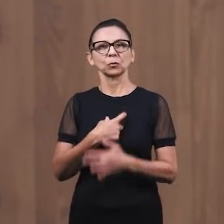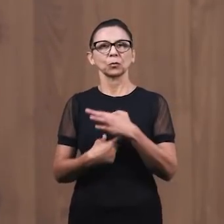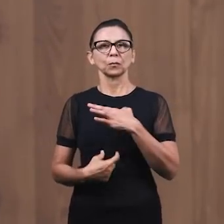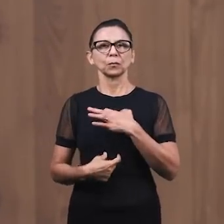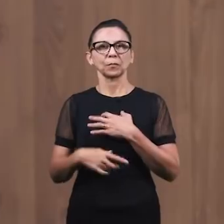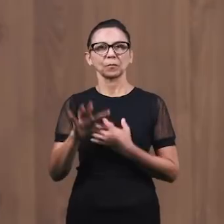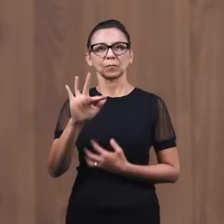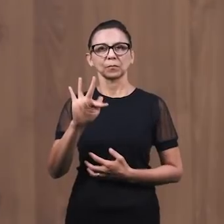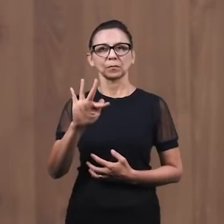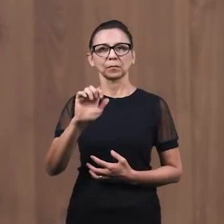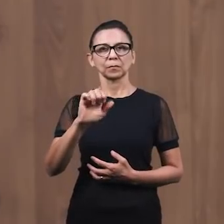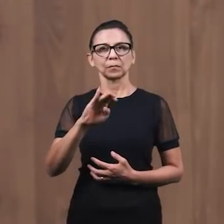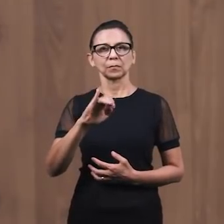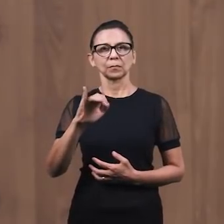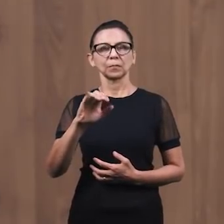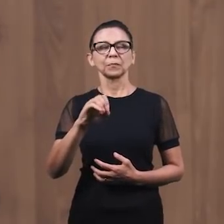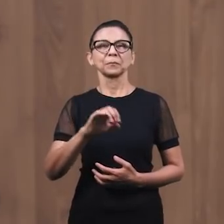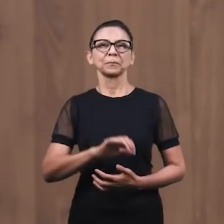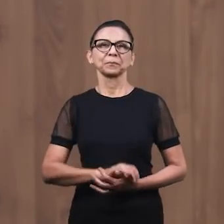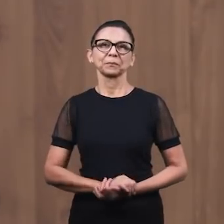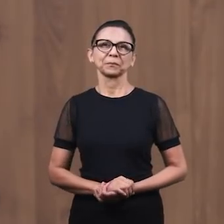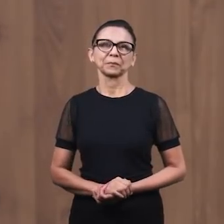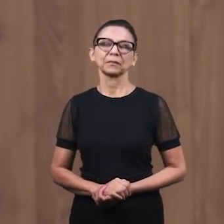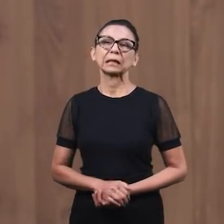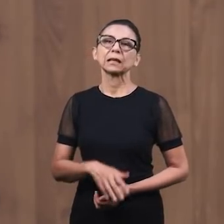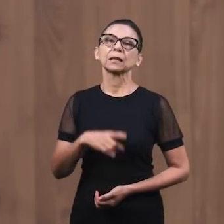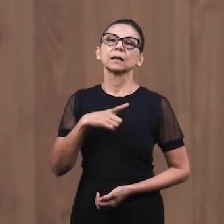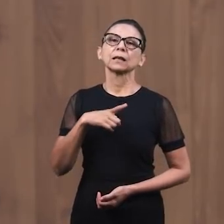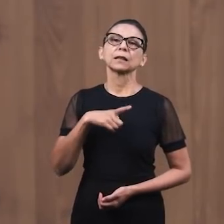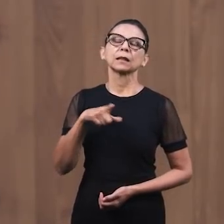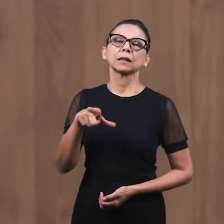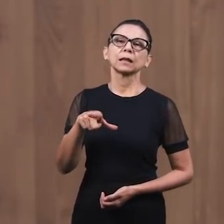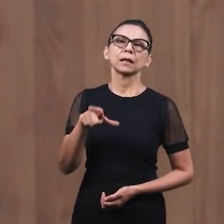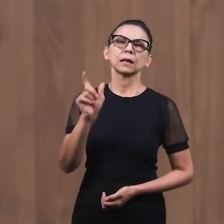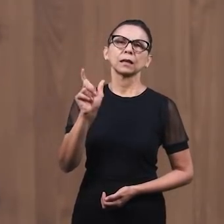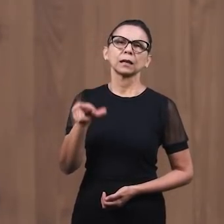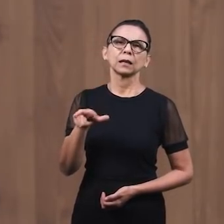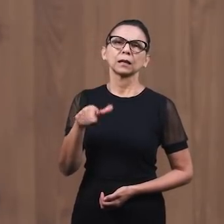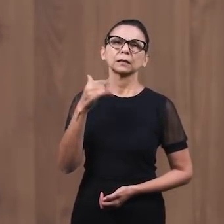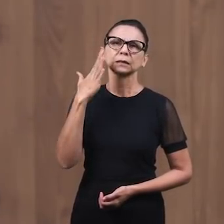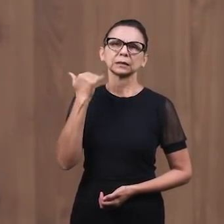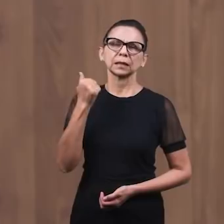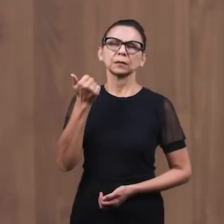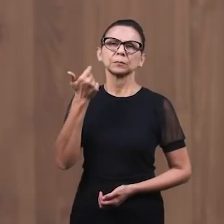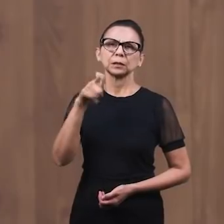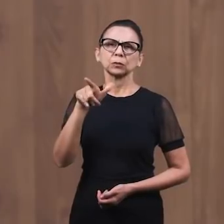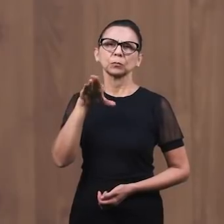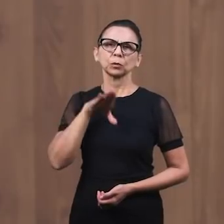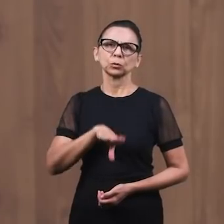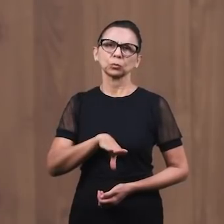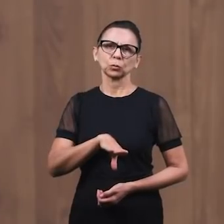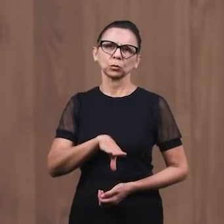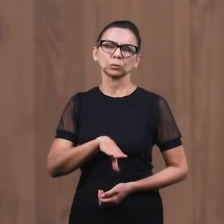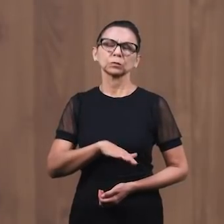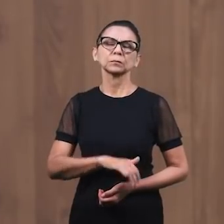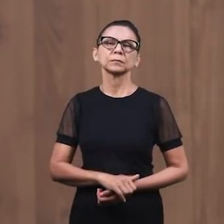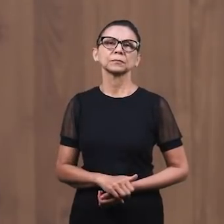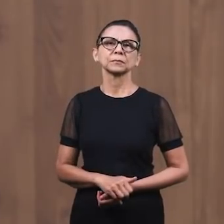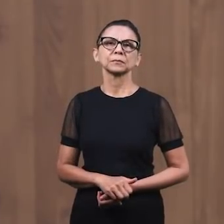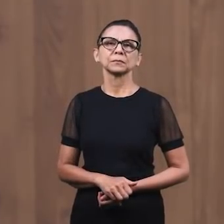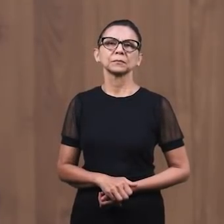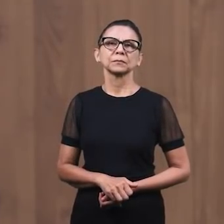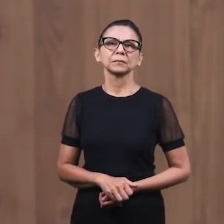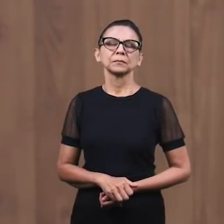irmão obreiro Pavel Antonov. O Pavel, ele sabe falar português, embora seja